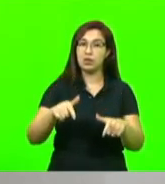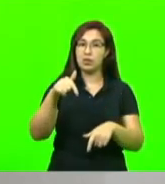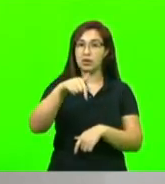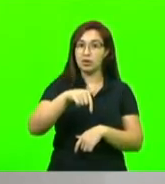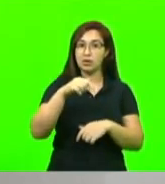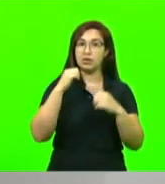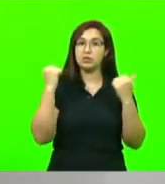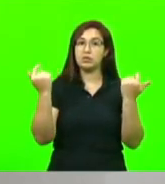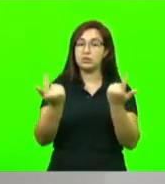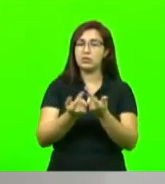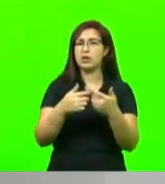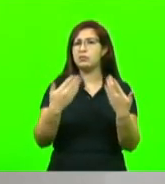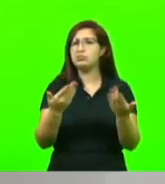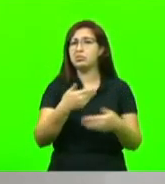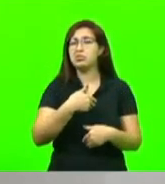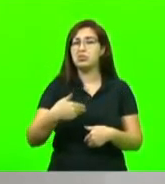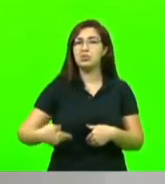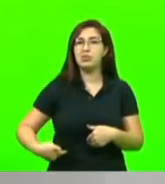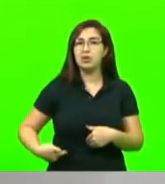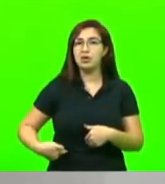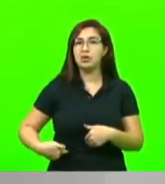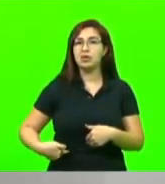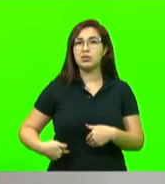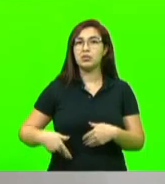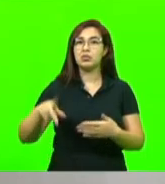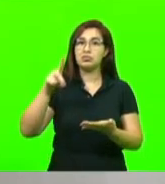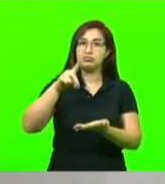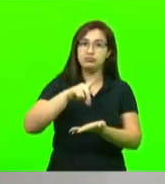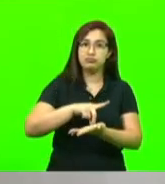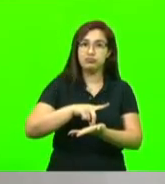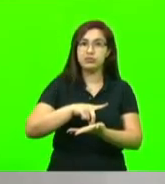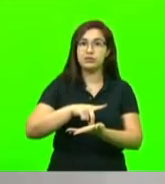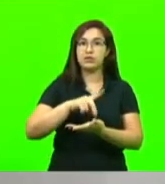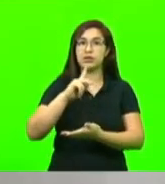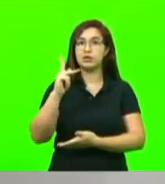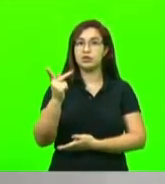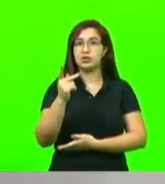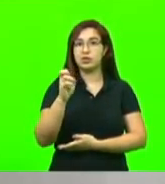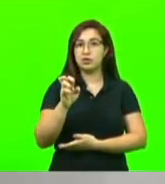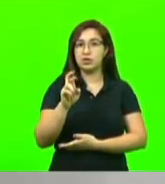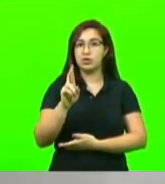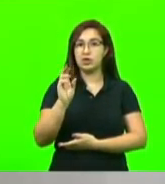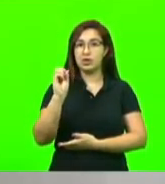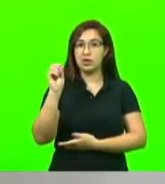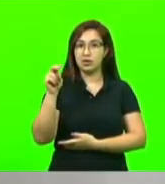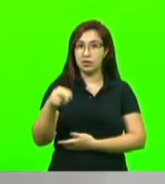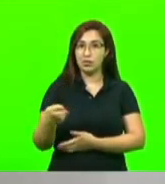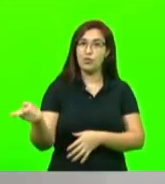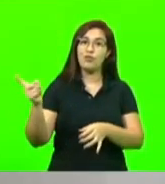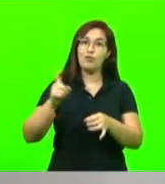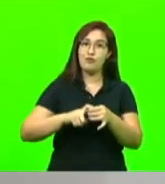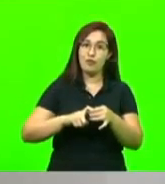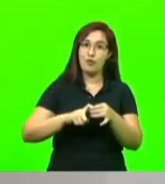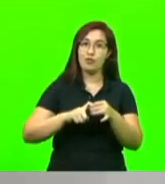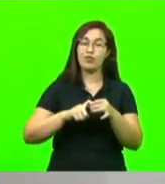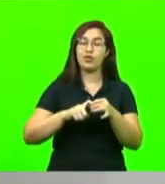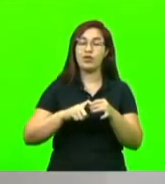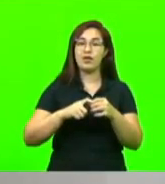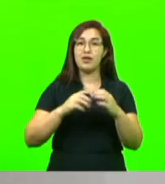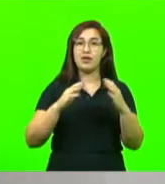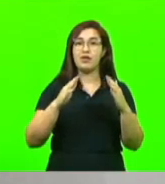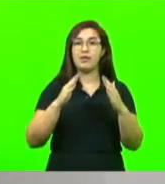o governador de verdade, Heron Jordani, volta para casa dia 1º